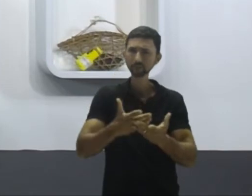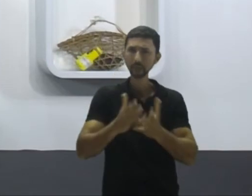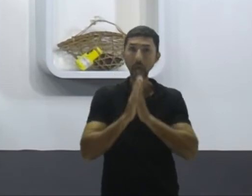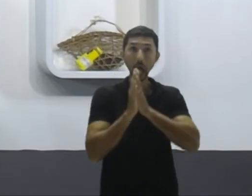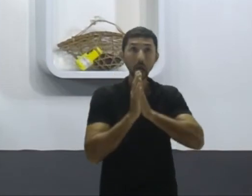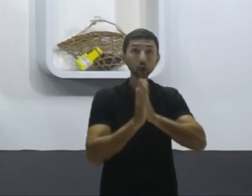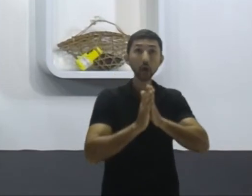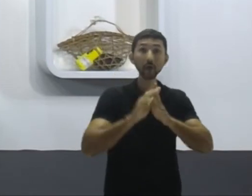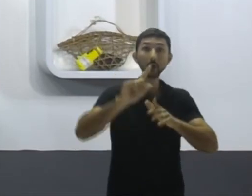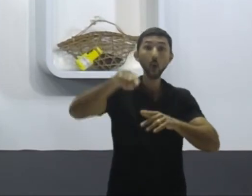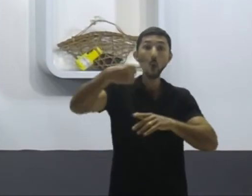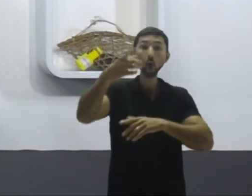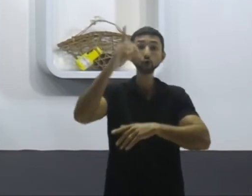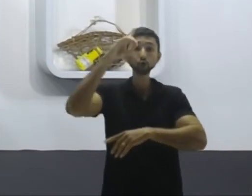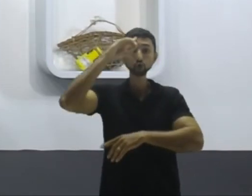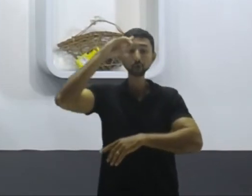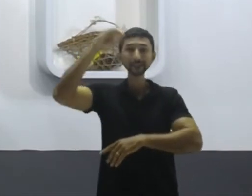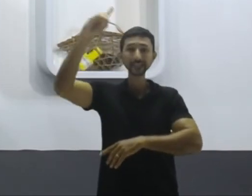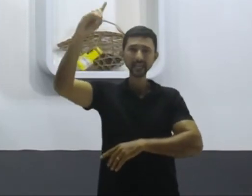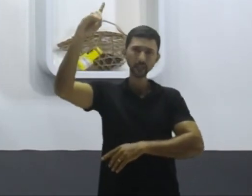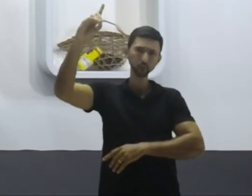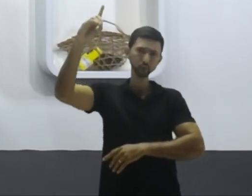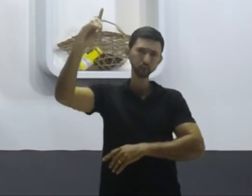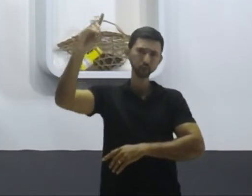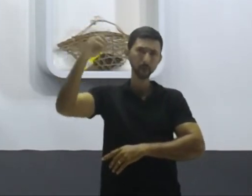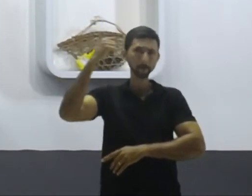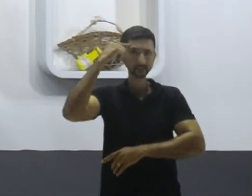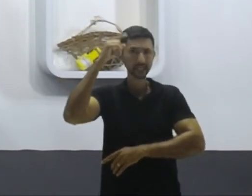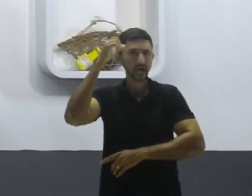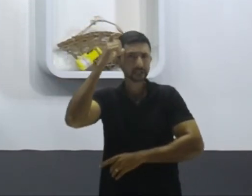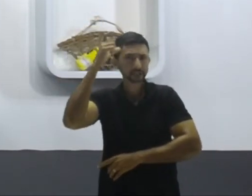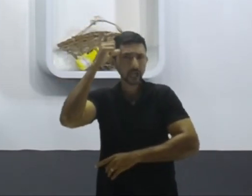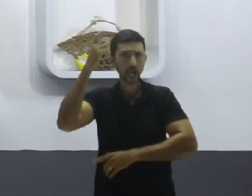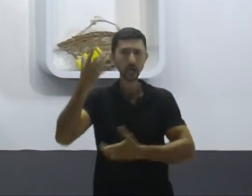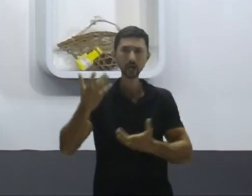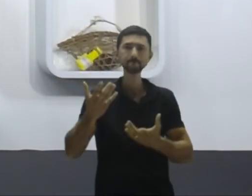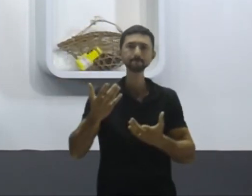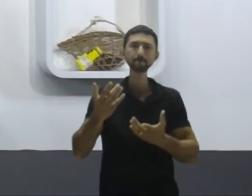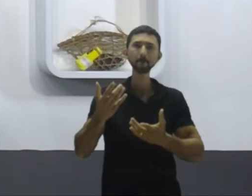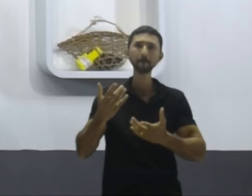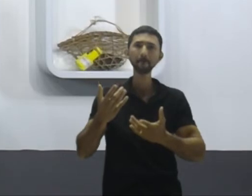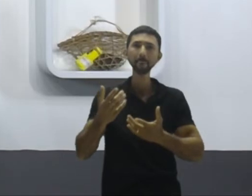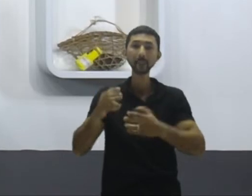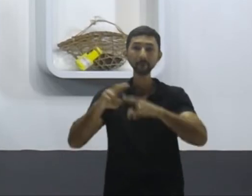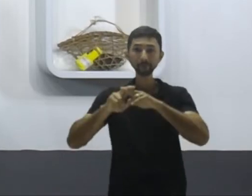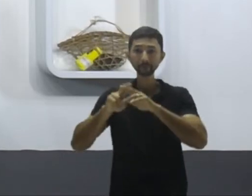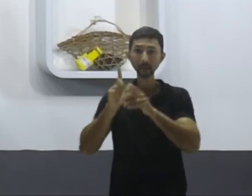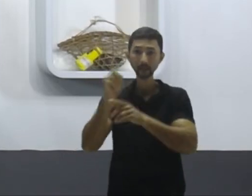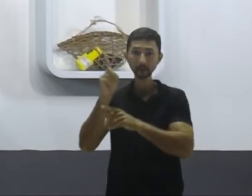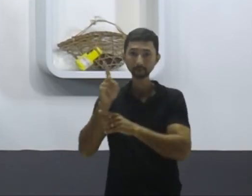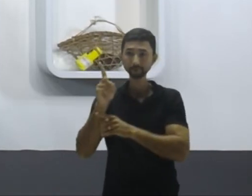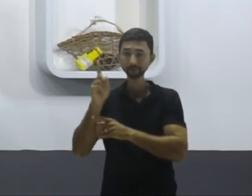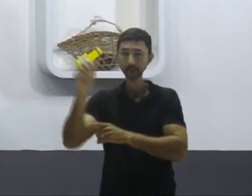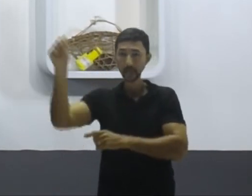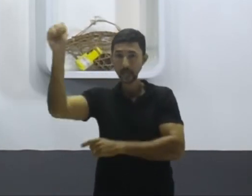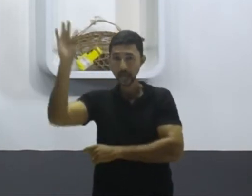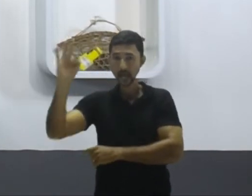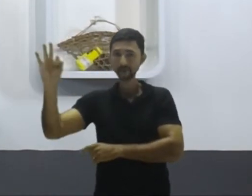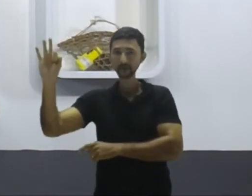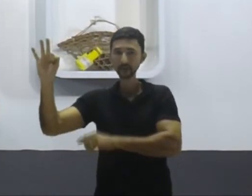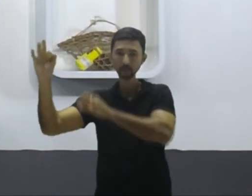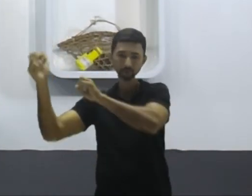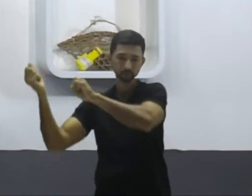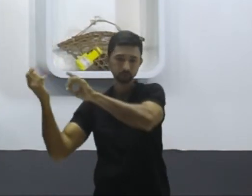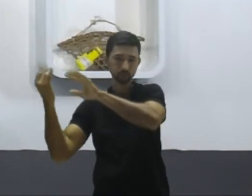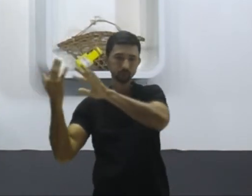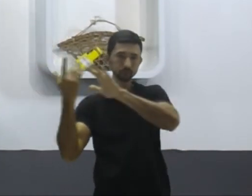deuses ligadas a hostes demoníacas. Tá? Então, a retirada desse negro do continente africano, o